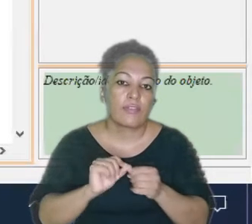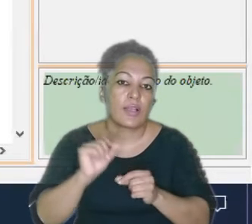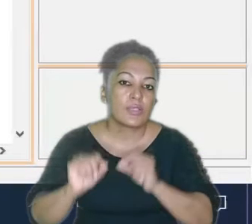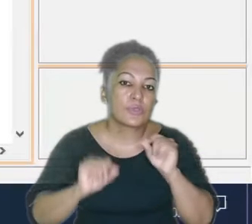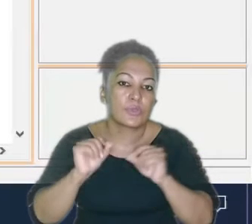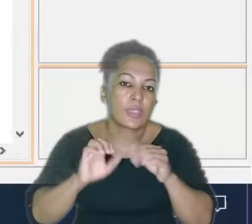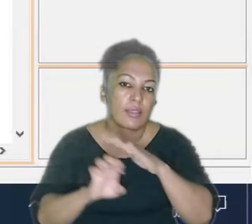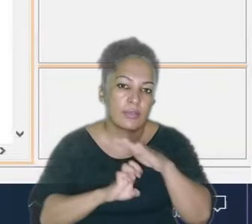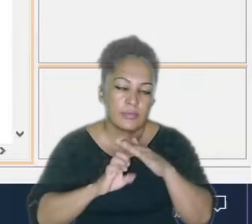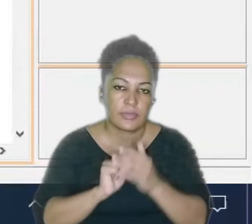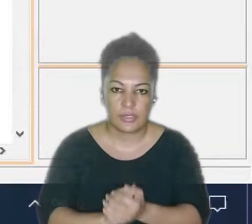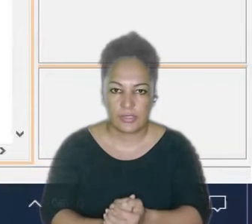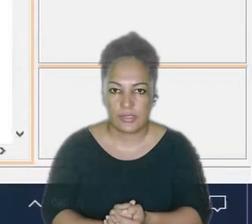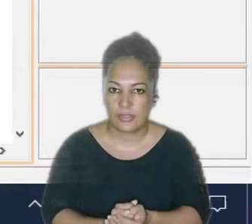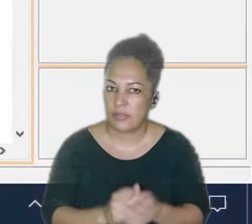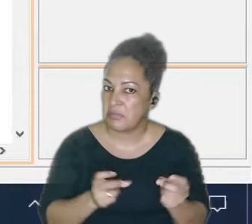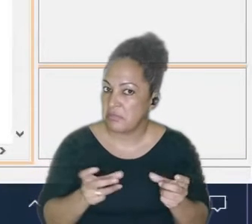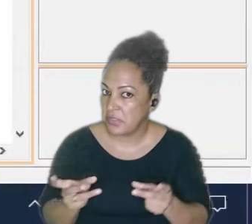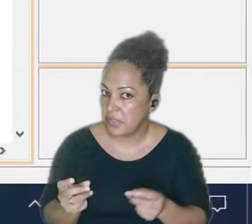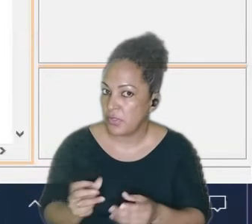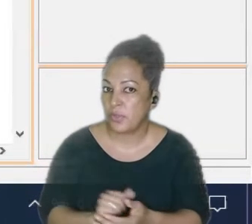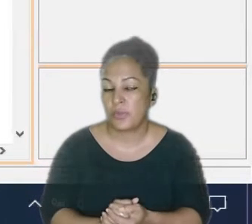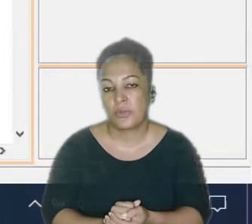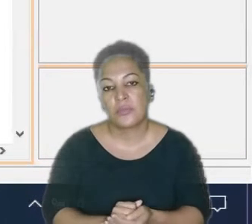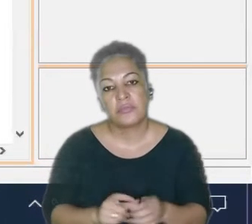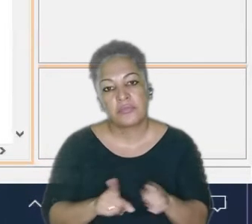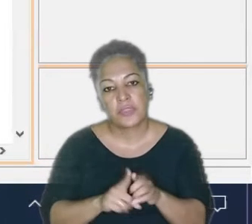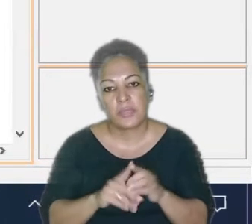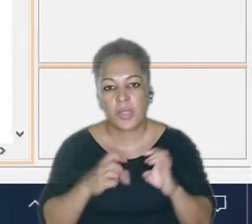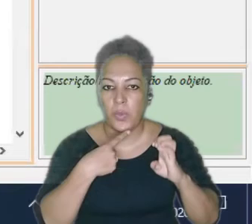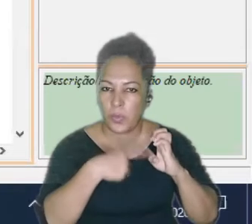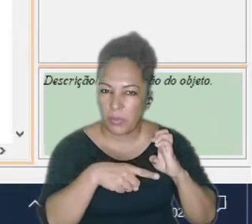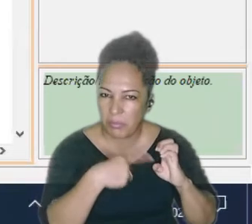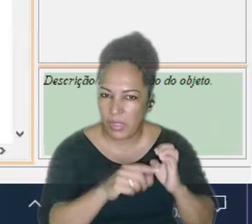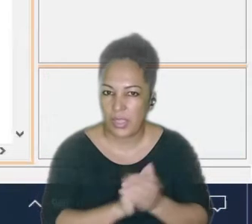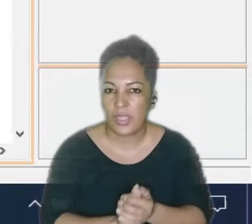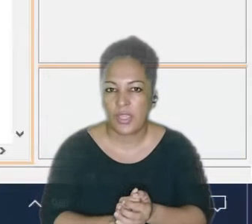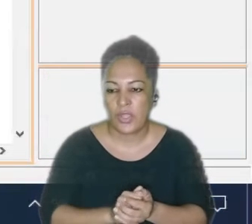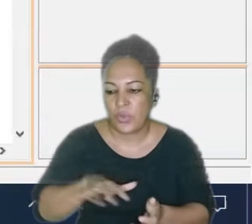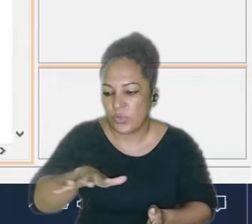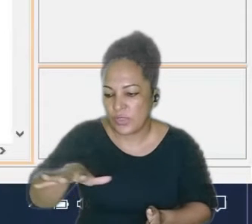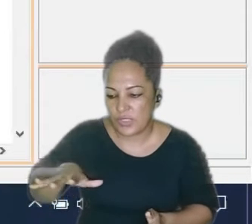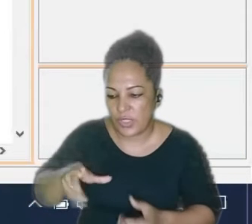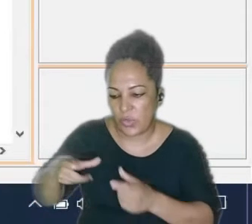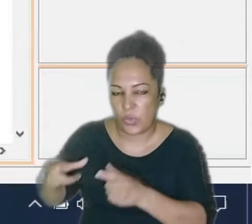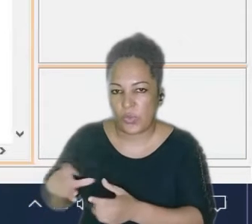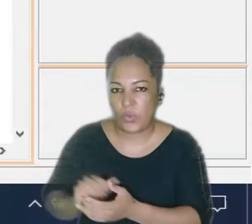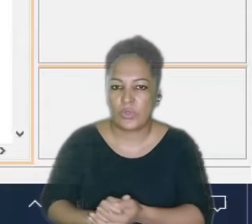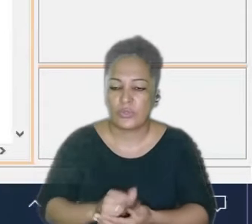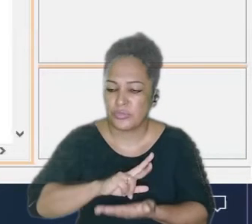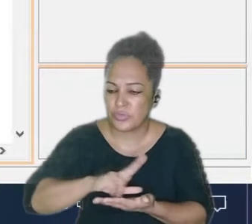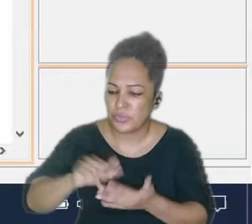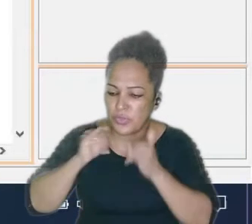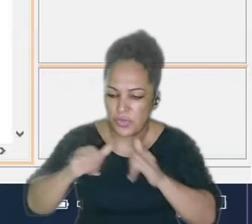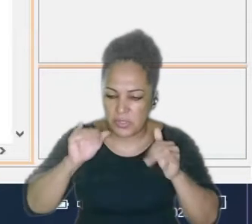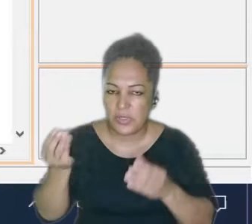função dele lá na empresa, né? O e-mail, o setor, e tem muita coisa aqui que